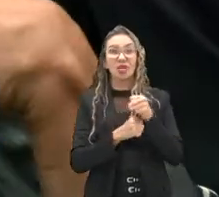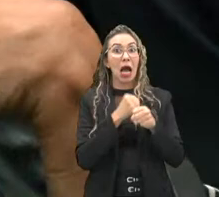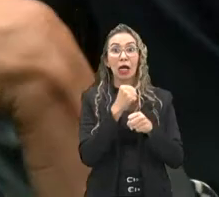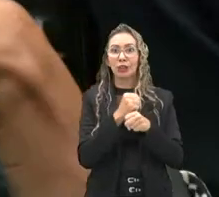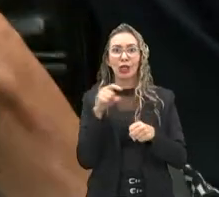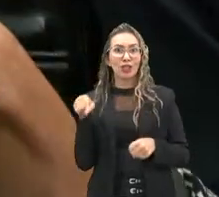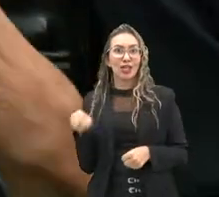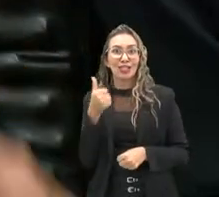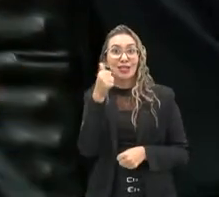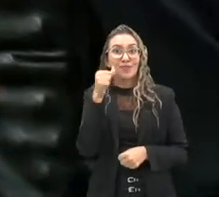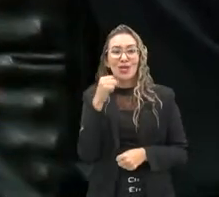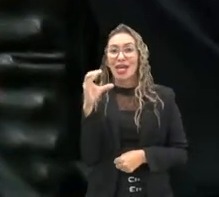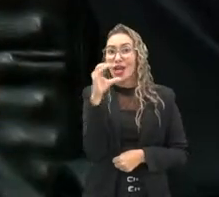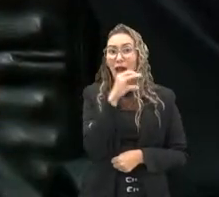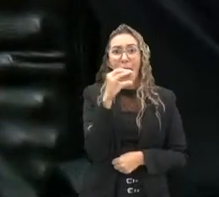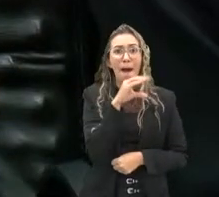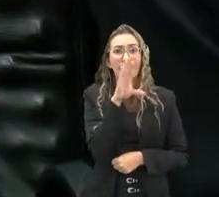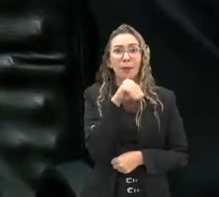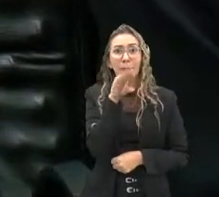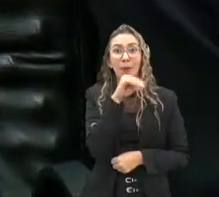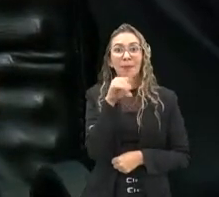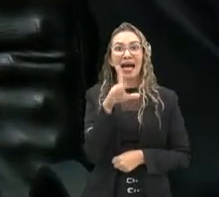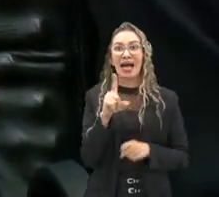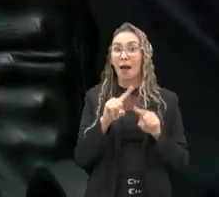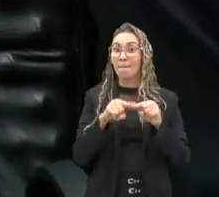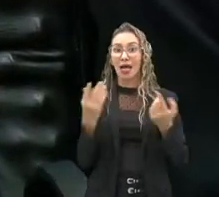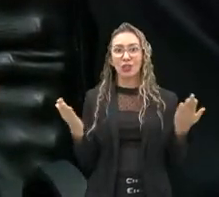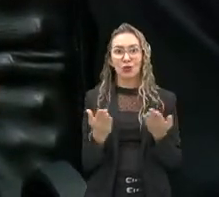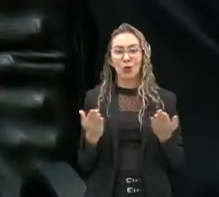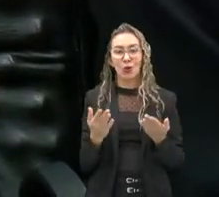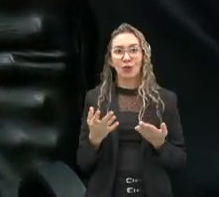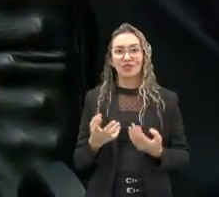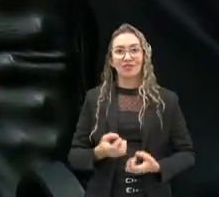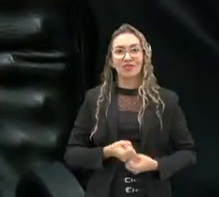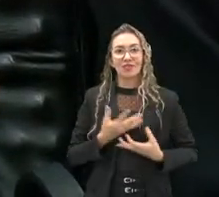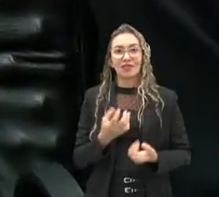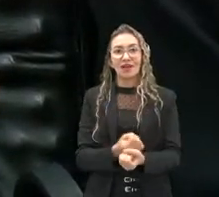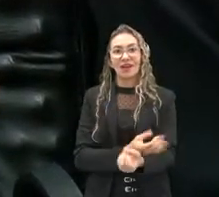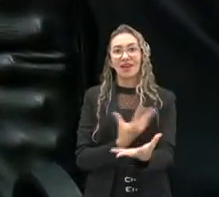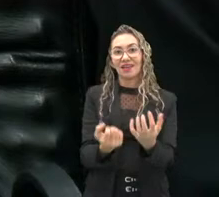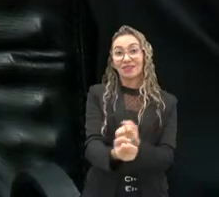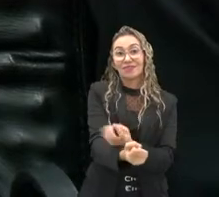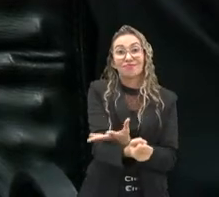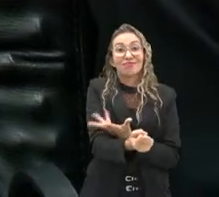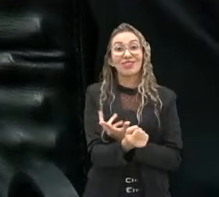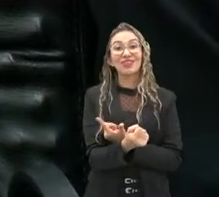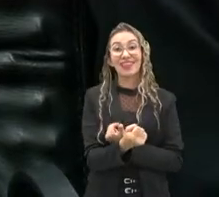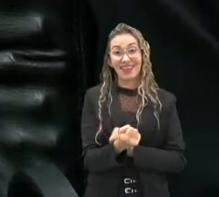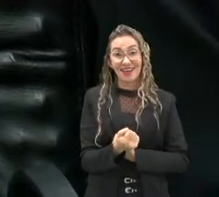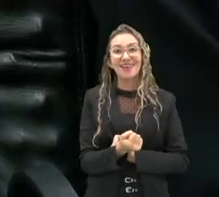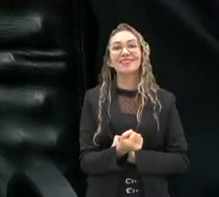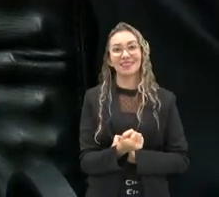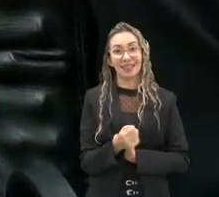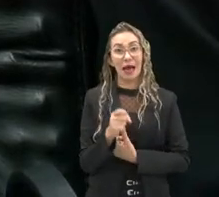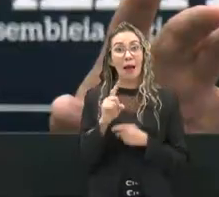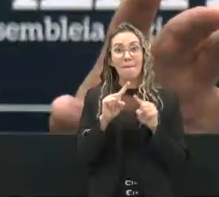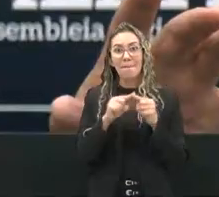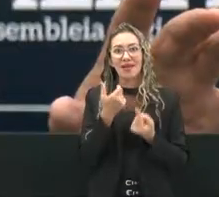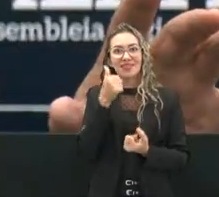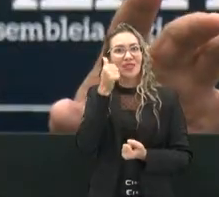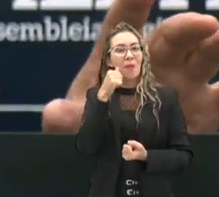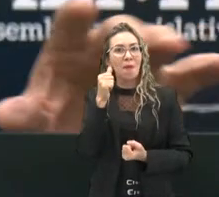esse nervosismo, é porque ela realmente está emocionada, né? Mas ela é de uma lucidez,